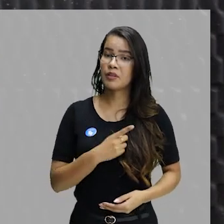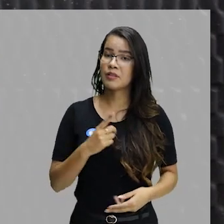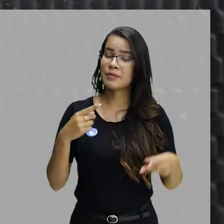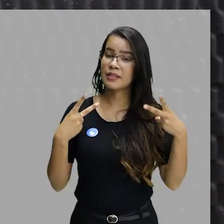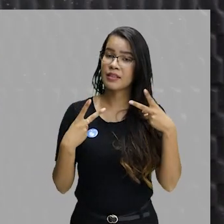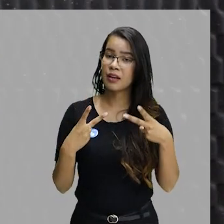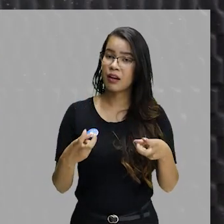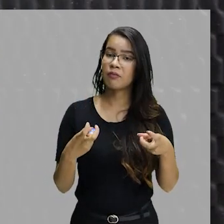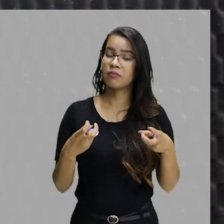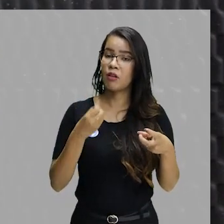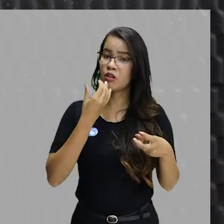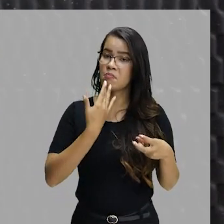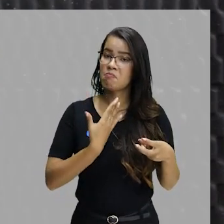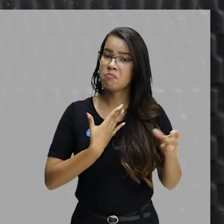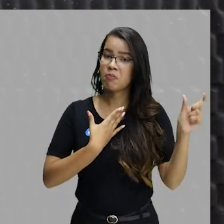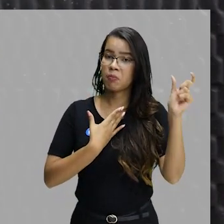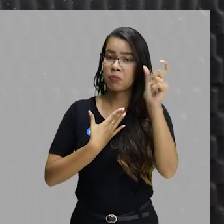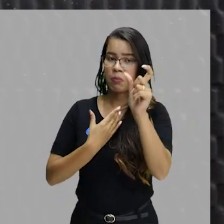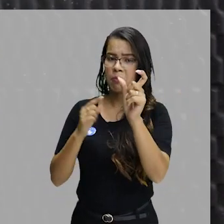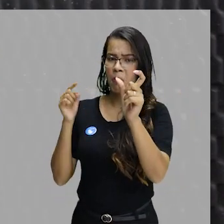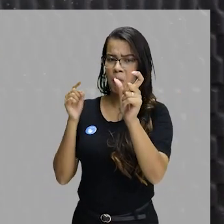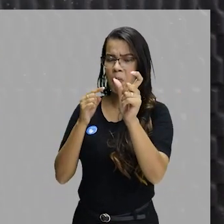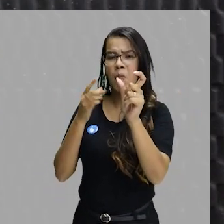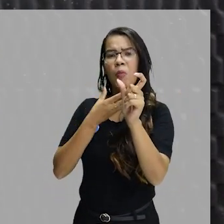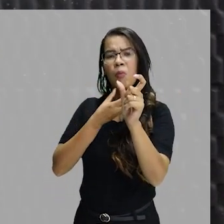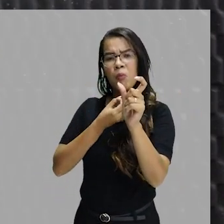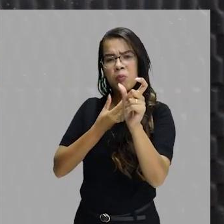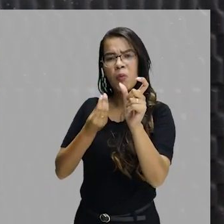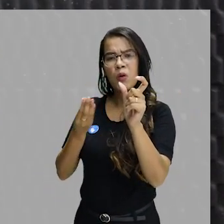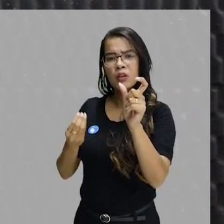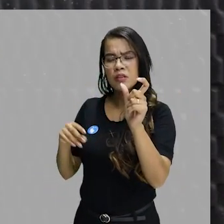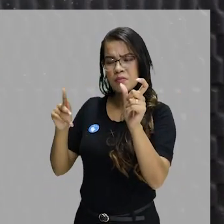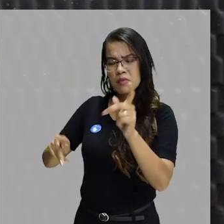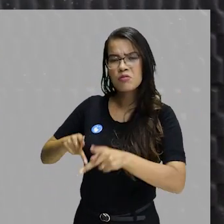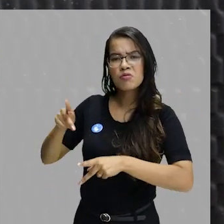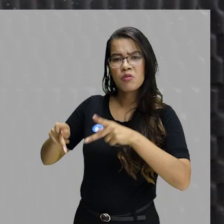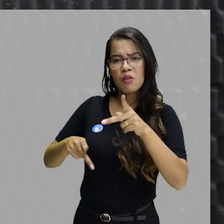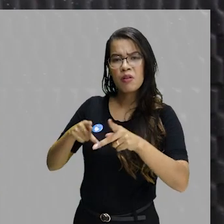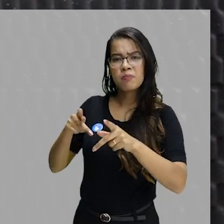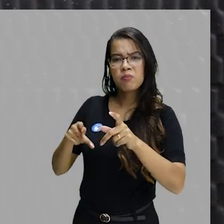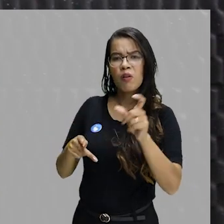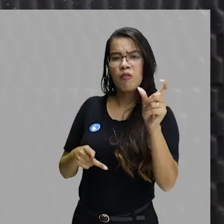República, boa parte dos plebeus vão formar as legiões,